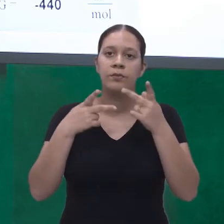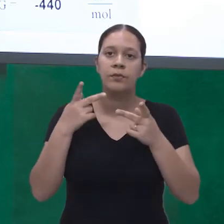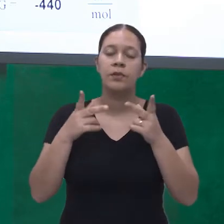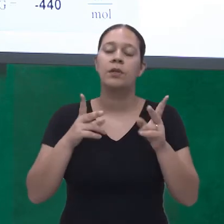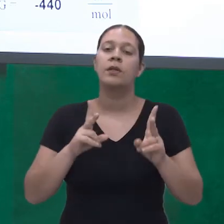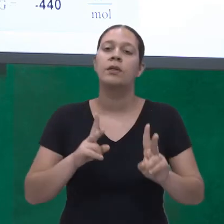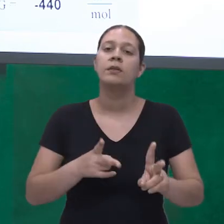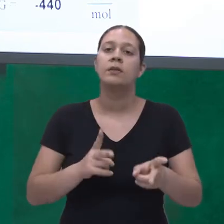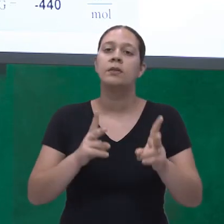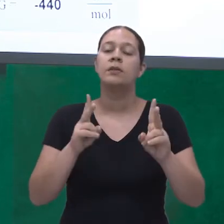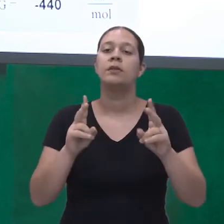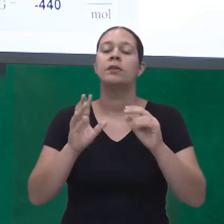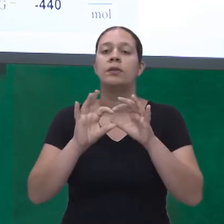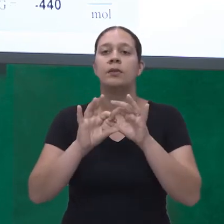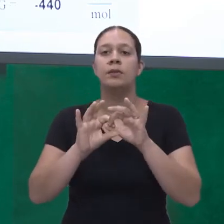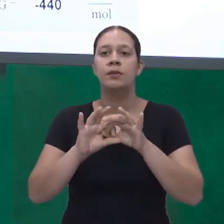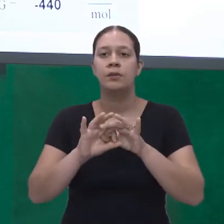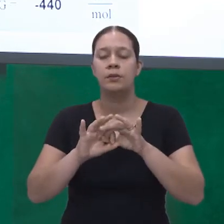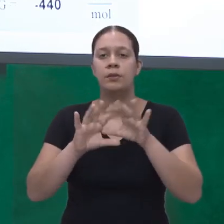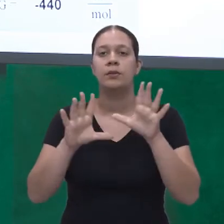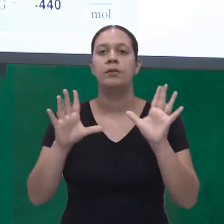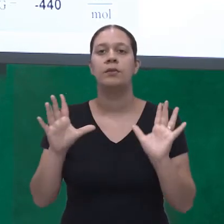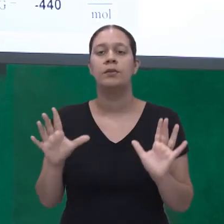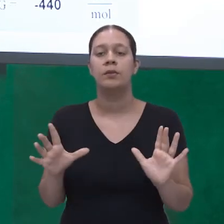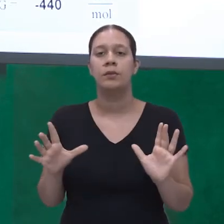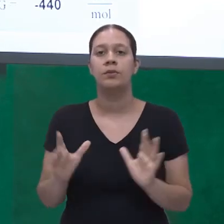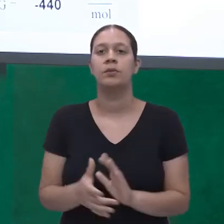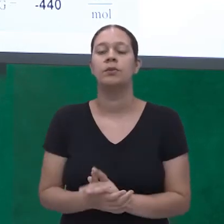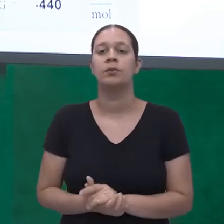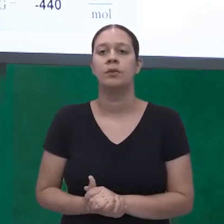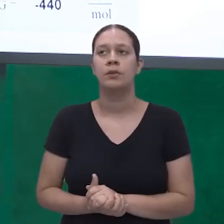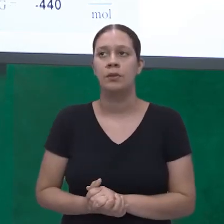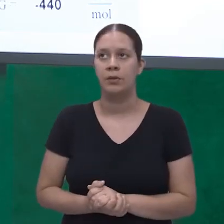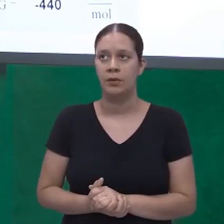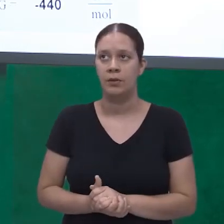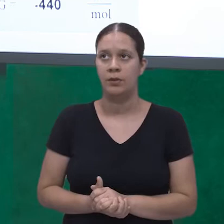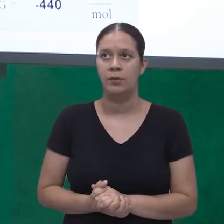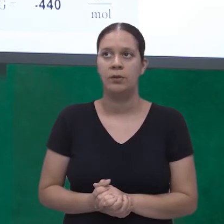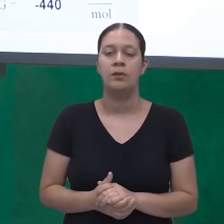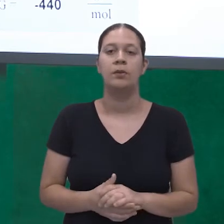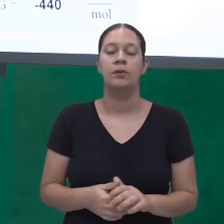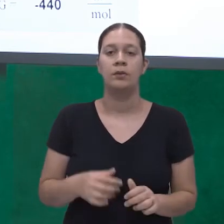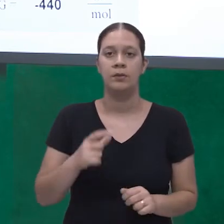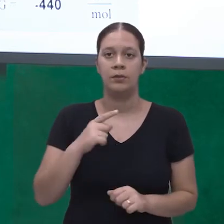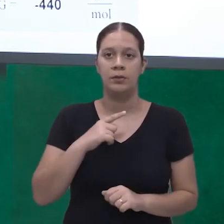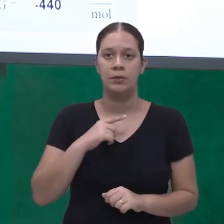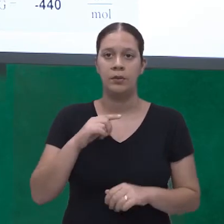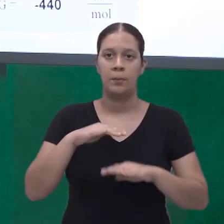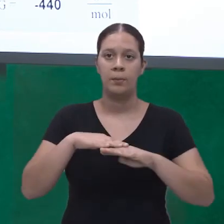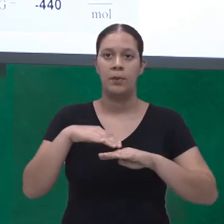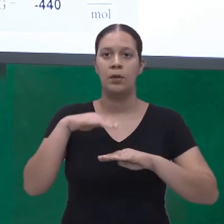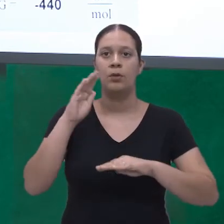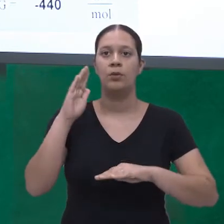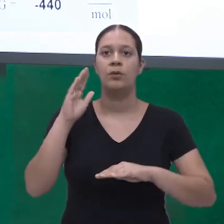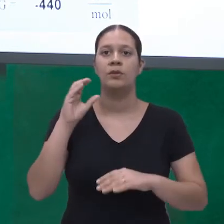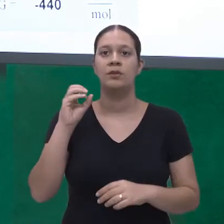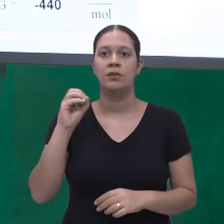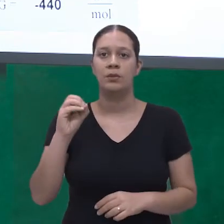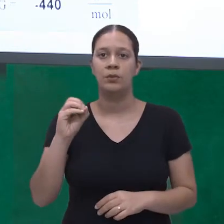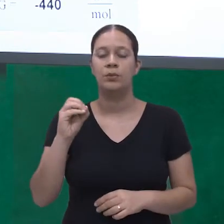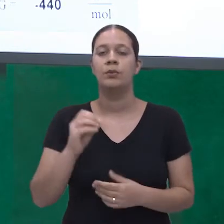é sempre espontânea. Então vai ser sempre espontânea quando a entropia é maior que